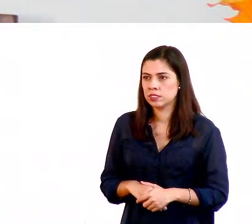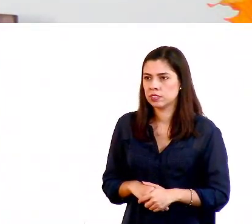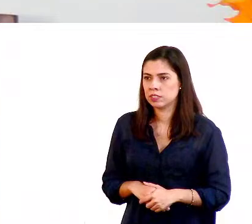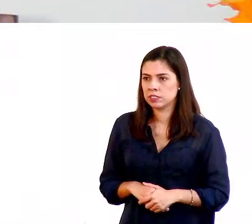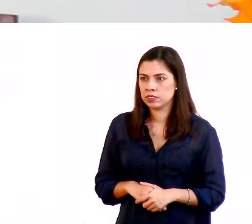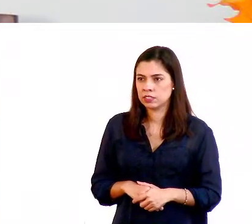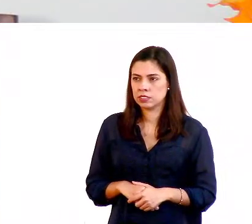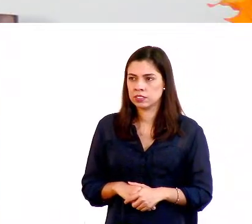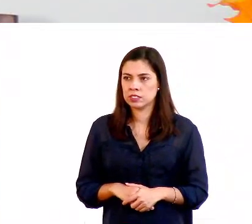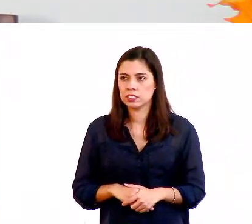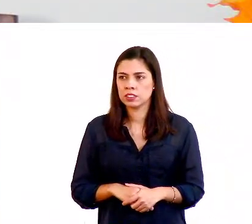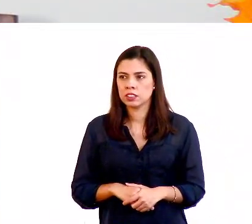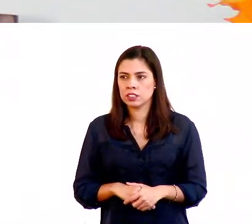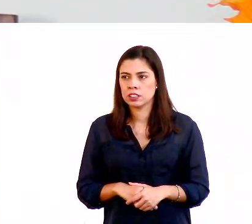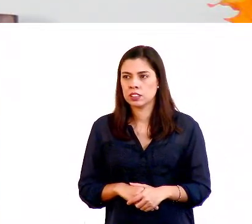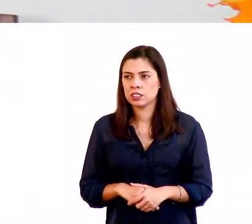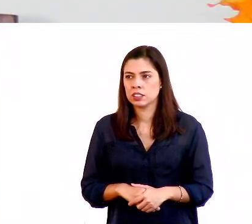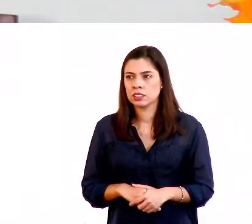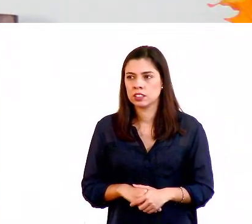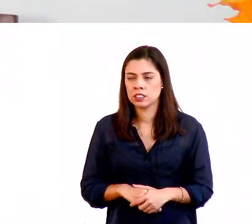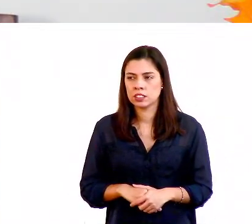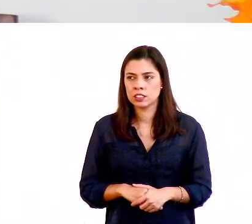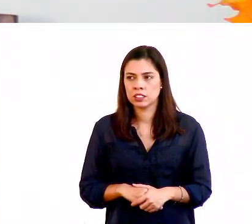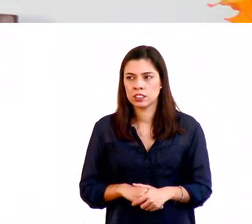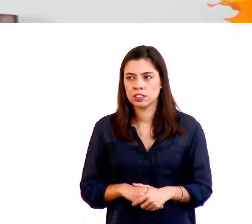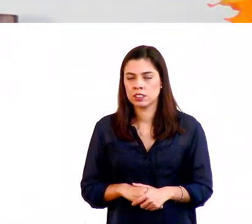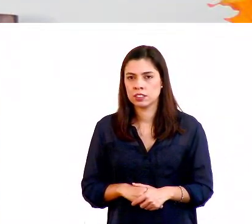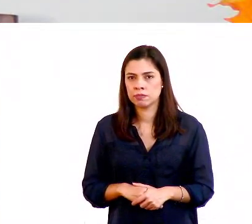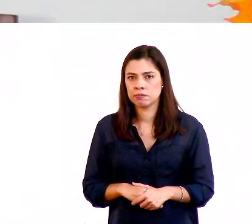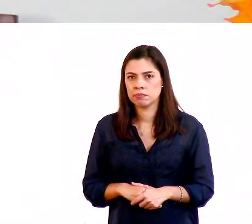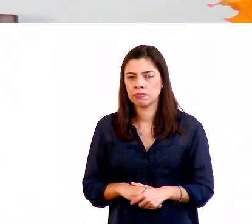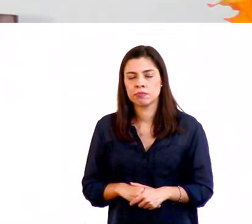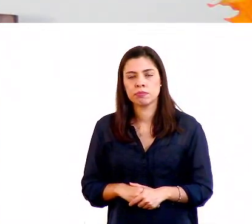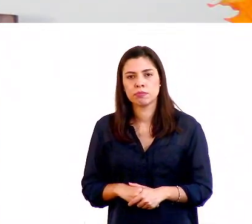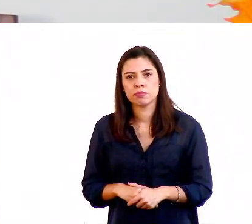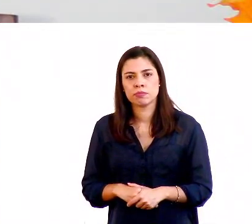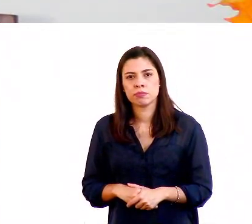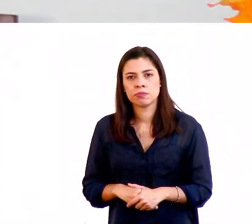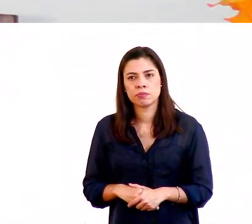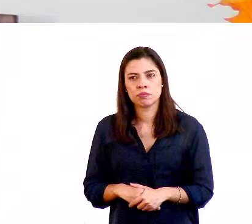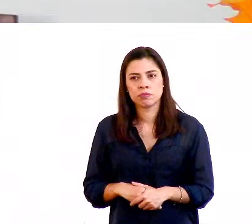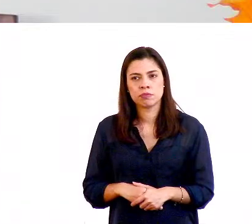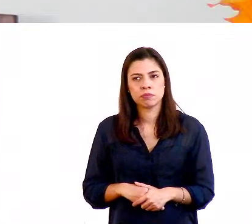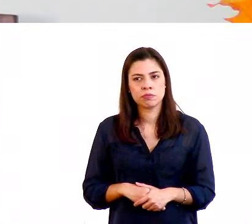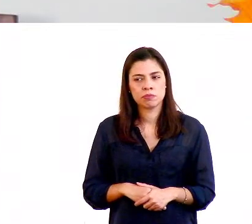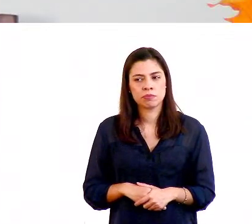você legitimamente como filho, você agora é meu filho, eu adotei você, filho adotado.